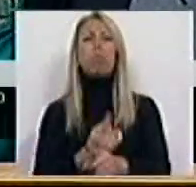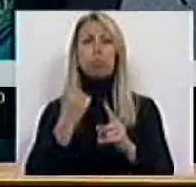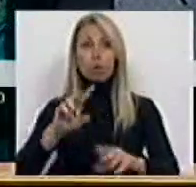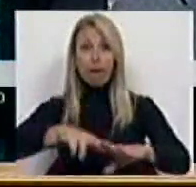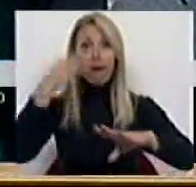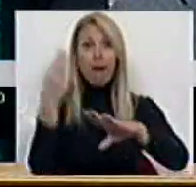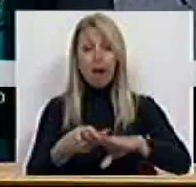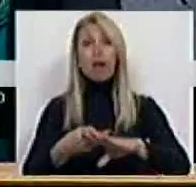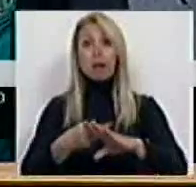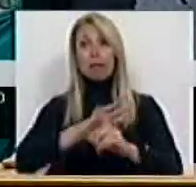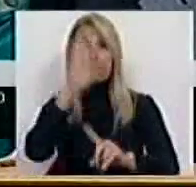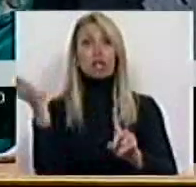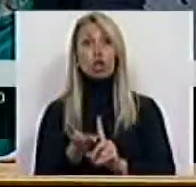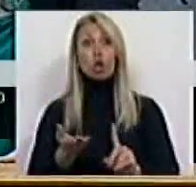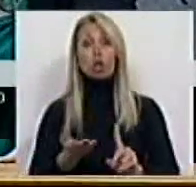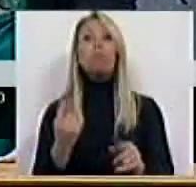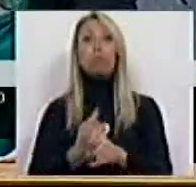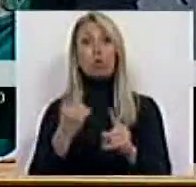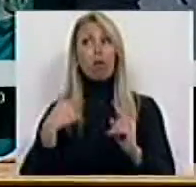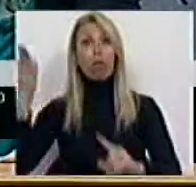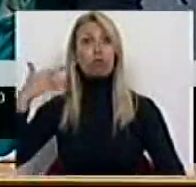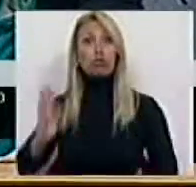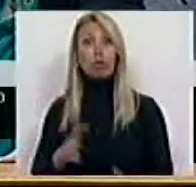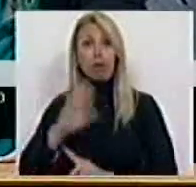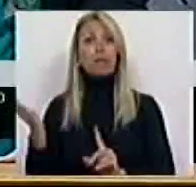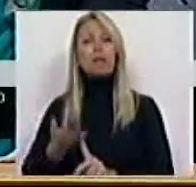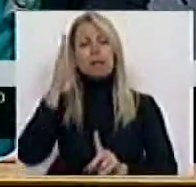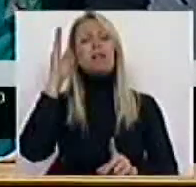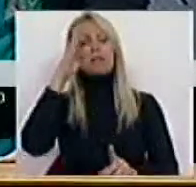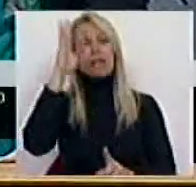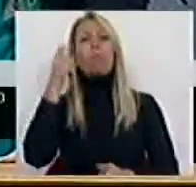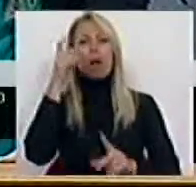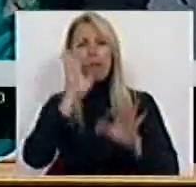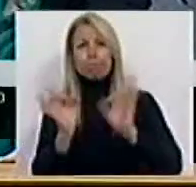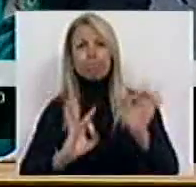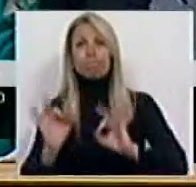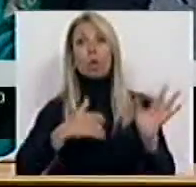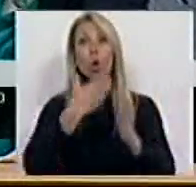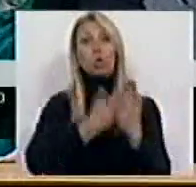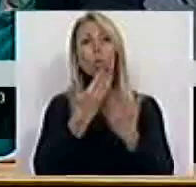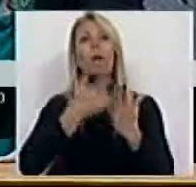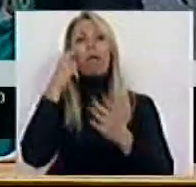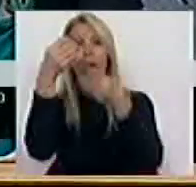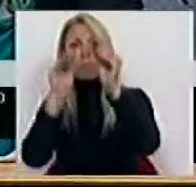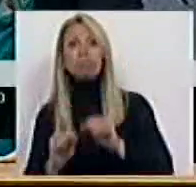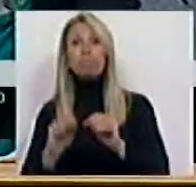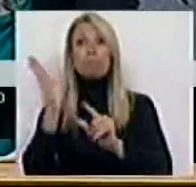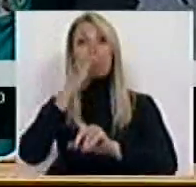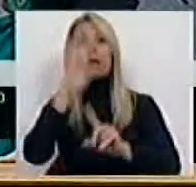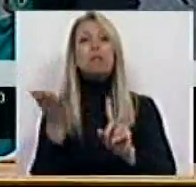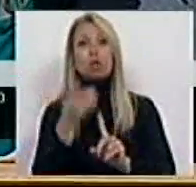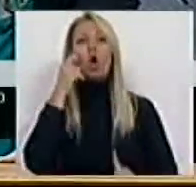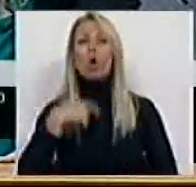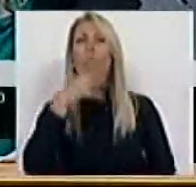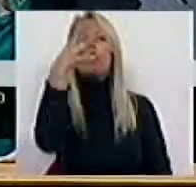sanções? Porque existiram as primeiras sanções. Sabe quem é que fez os documentos? Quem é que foi relator das primeiras sanções? Eu digo-lhe, quem